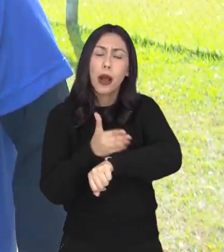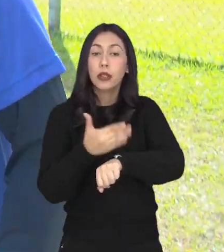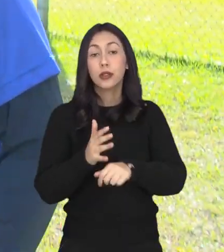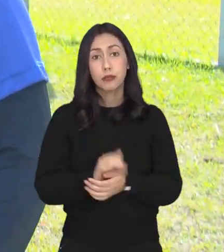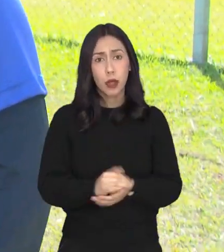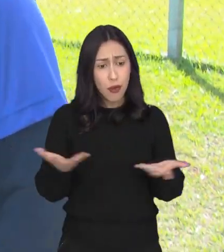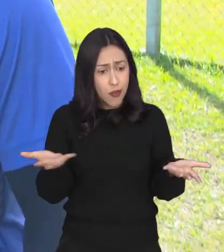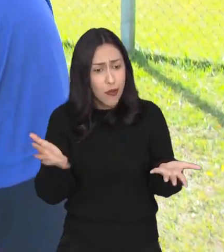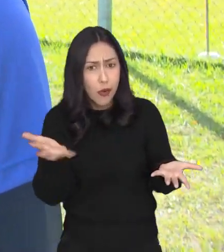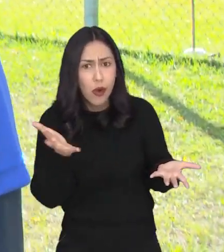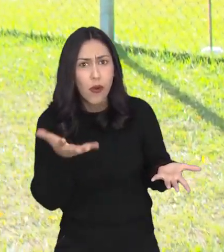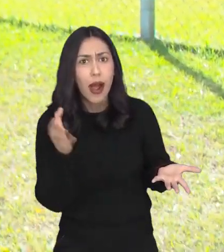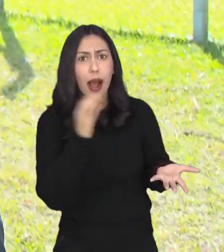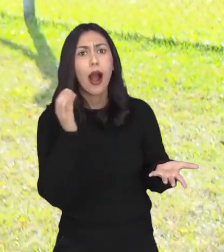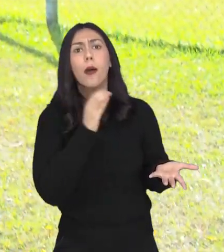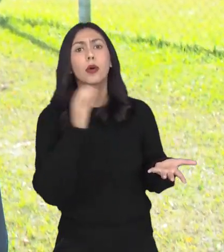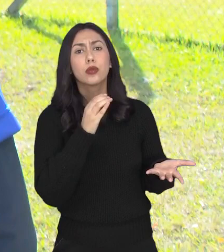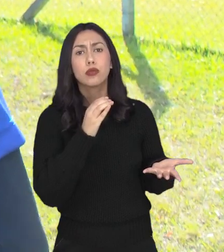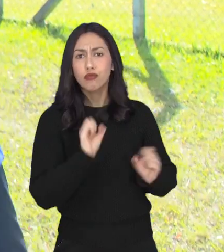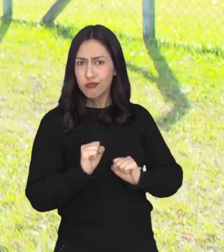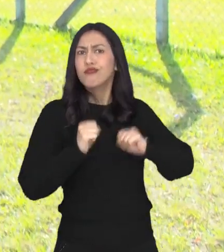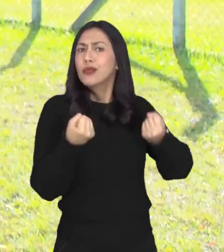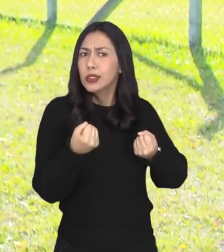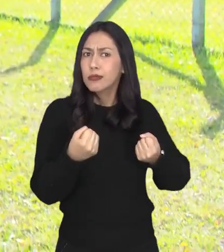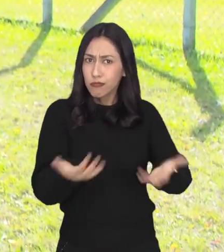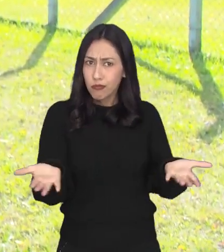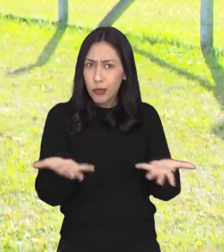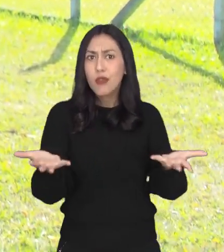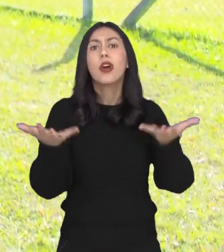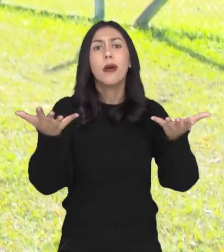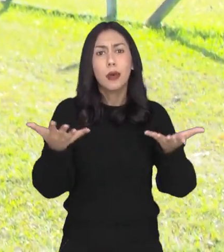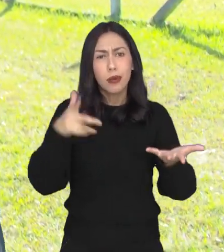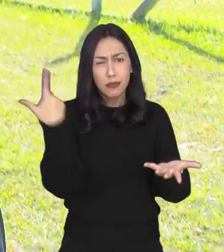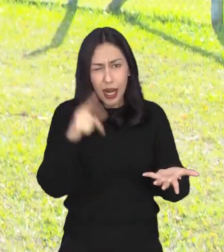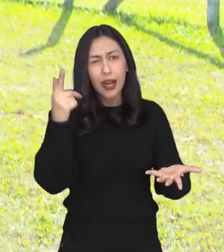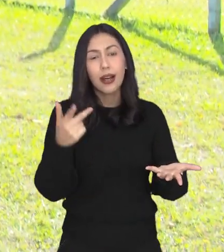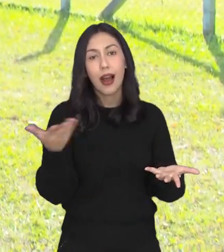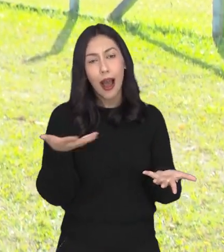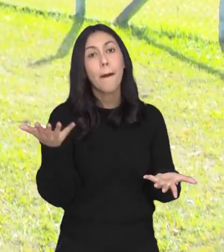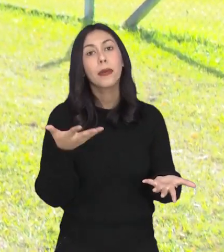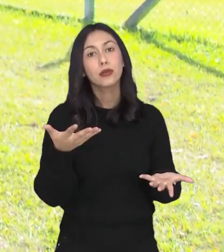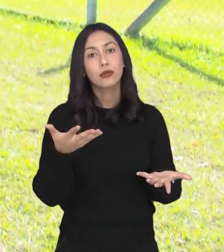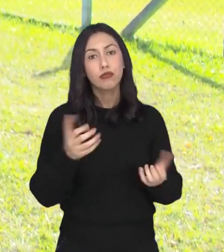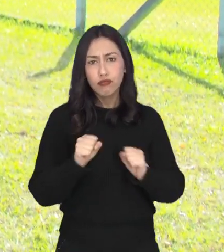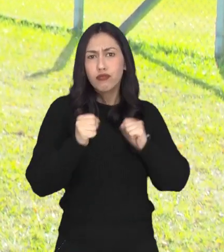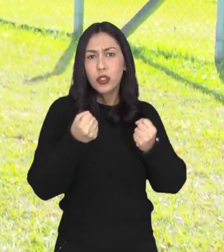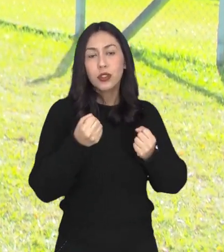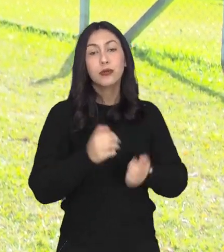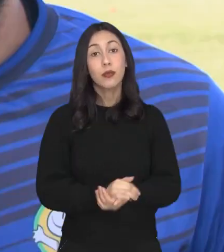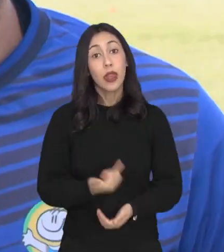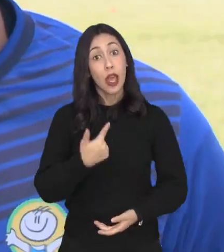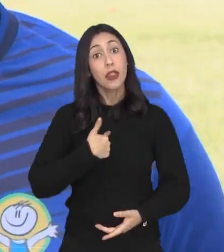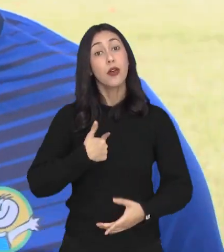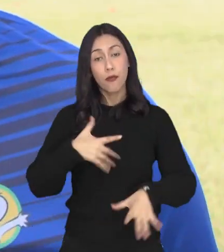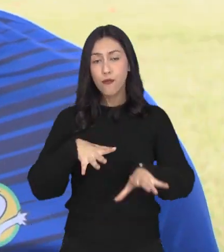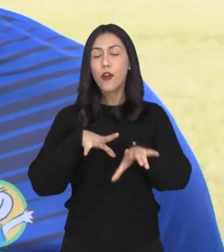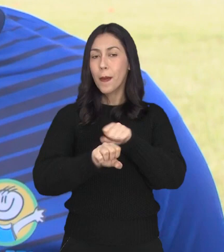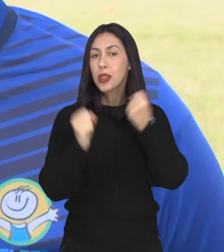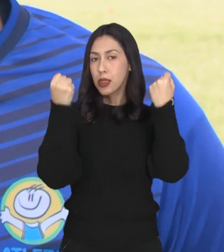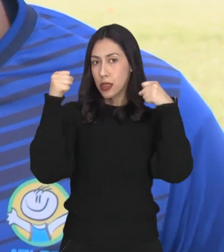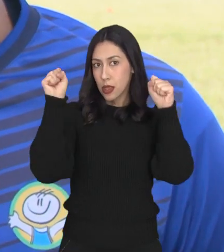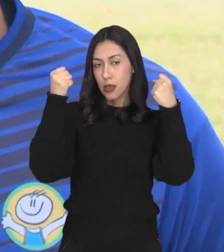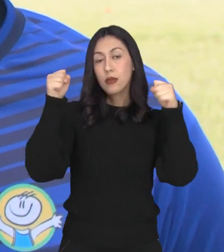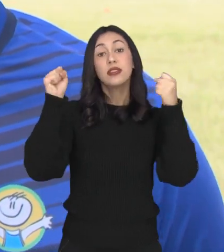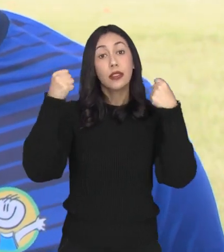vamos! Aumenta, aumenta, aumenta, aumenta, aumenta, bora, aumenta! Ritmo, vamos! Vamos tirar ritmo, vai! Bora, pressiona! Eu sou formado em